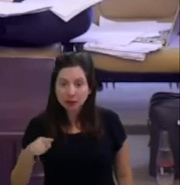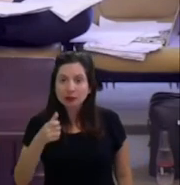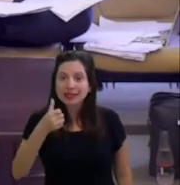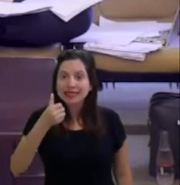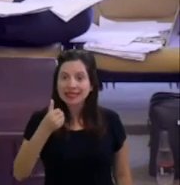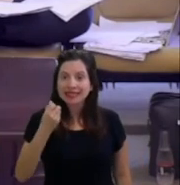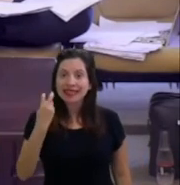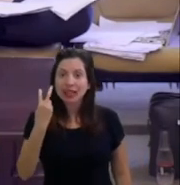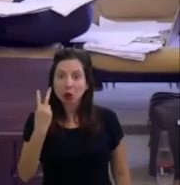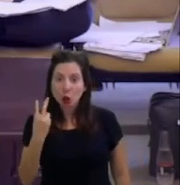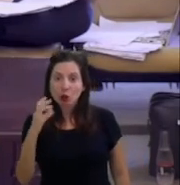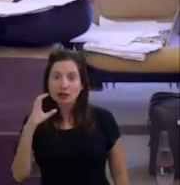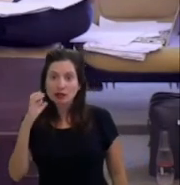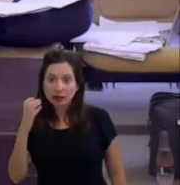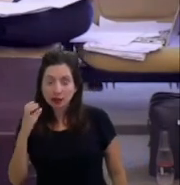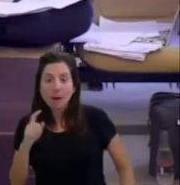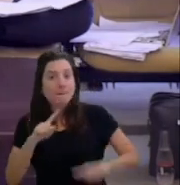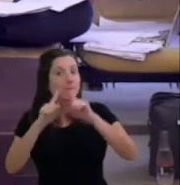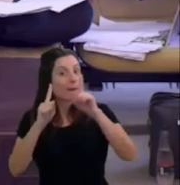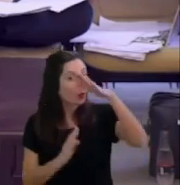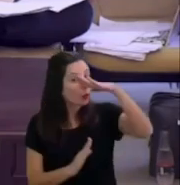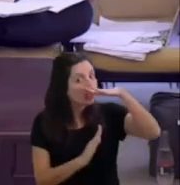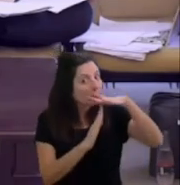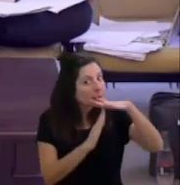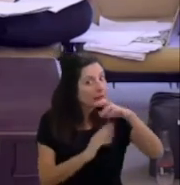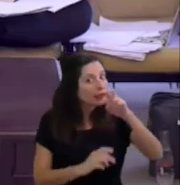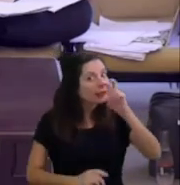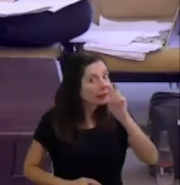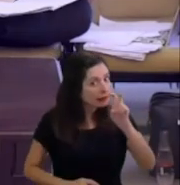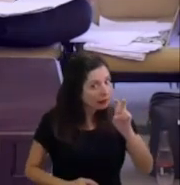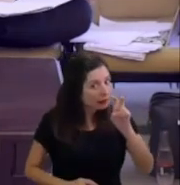1.345.998,62, quando o limite seria R$